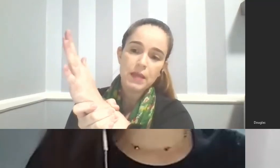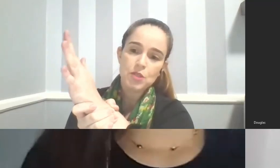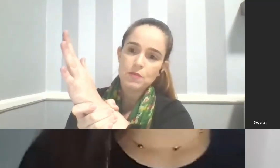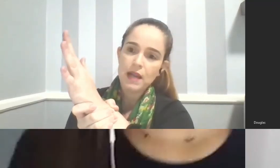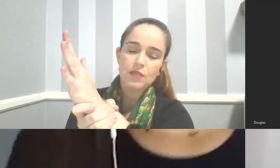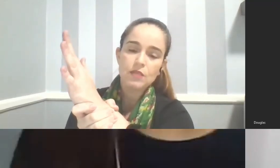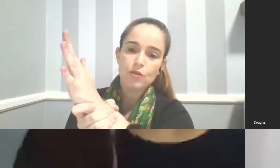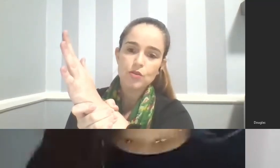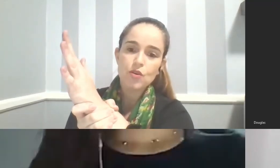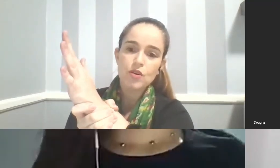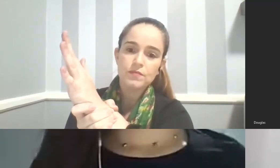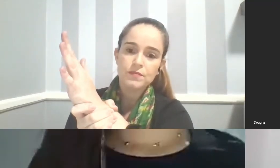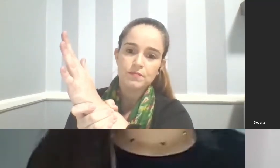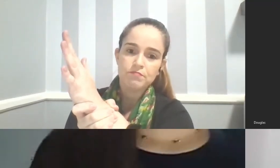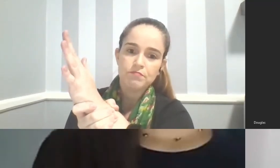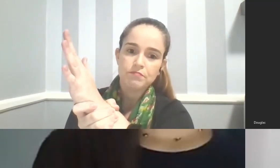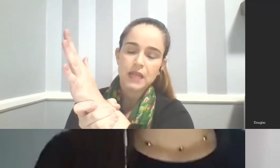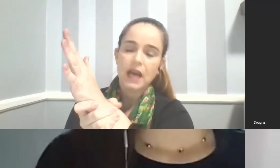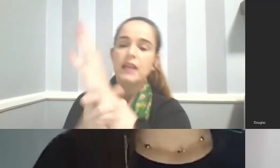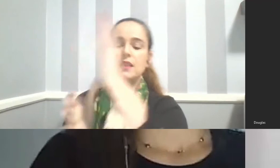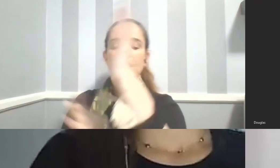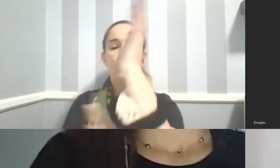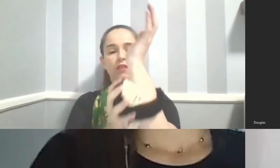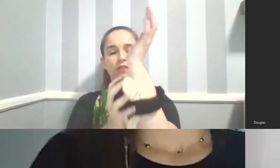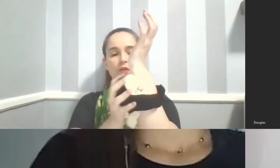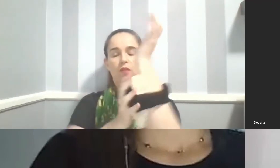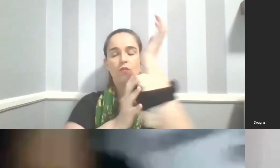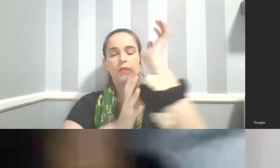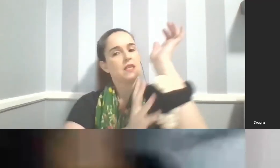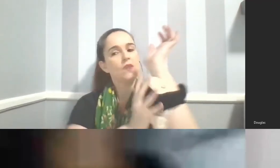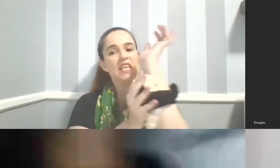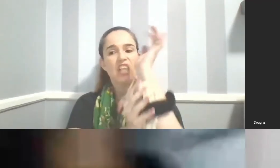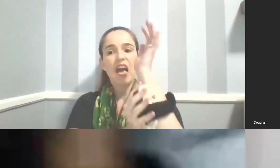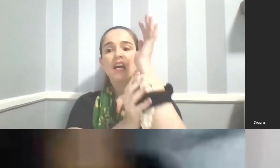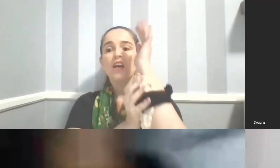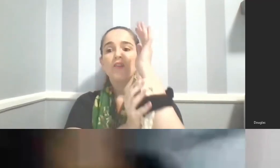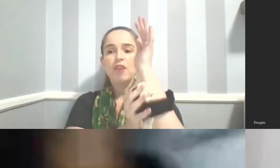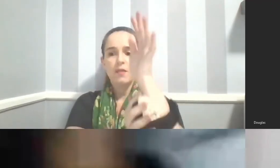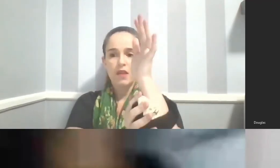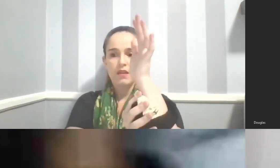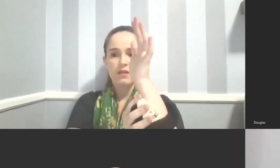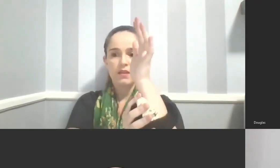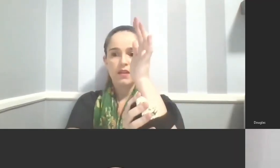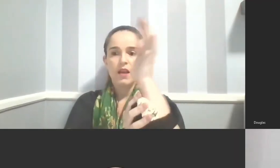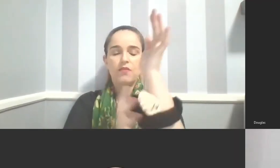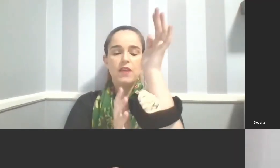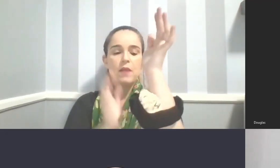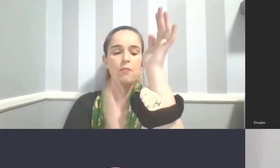porque você apertou demais, aquilo necrosou. Tá? Então, eu tenho que fazer uma compressão e deixar